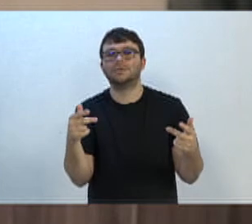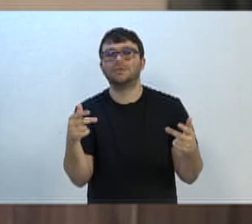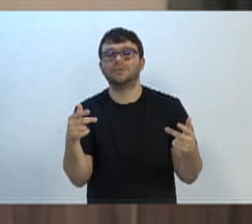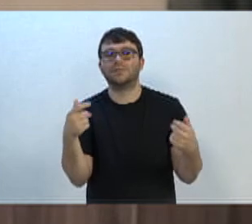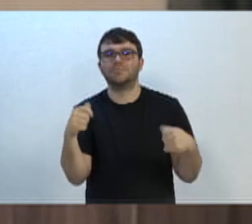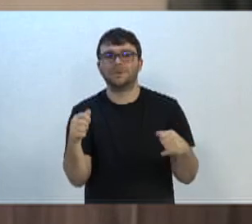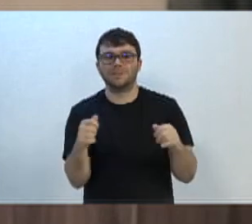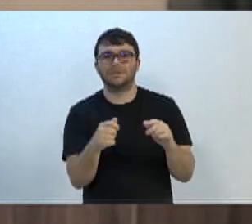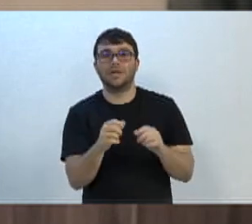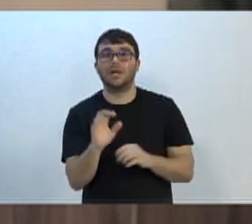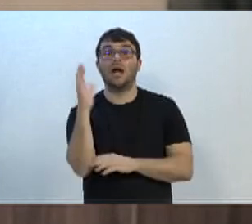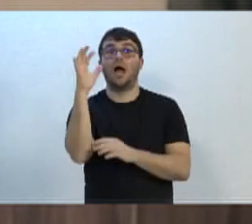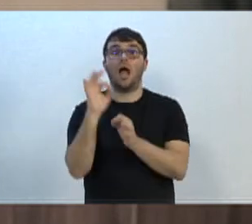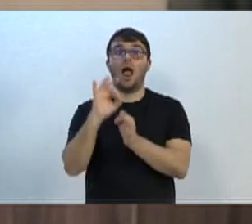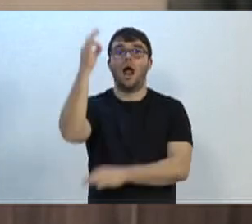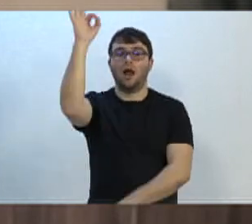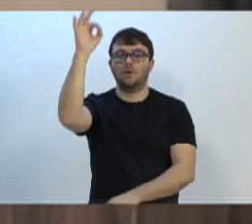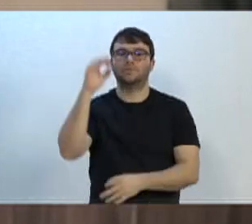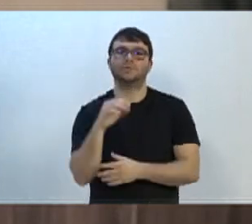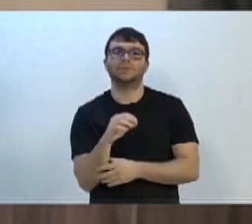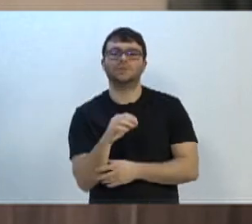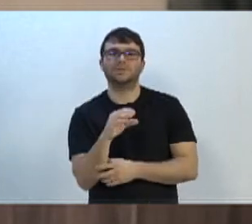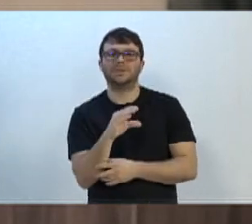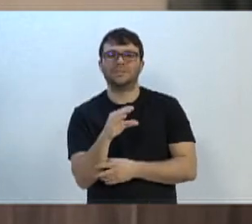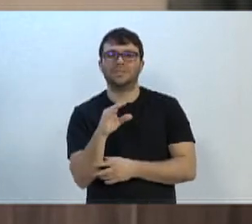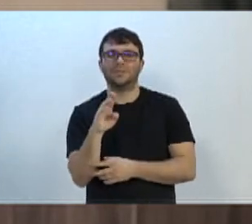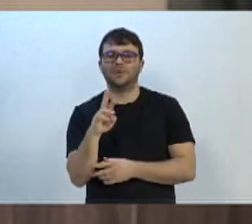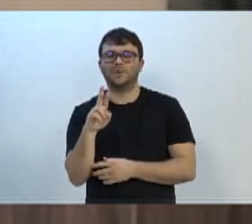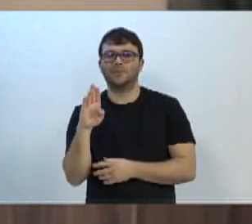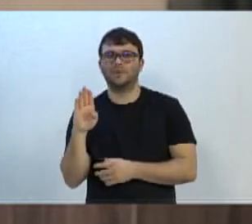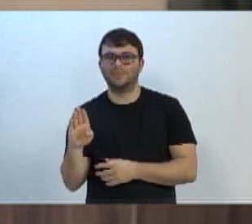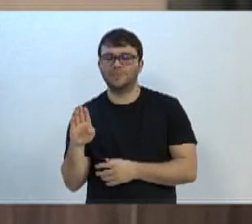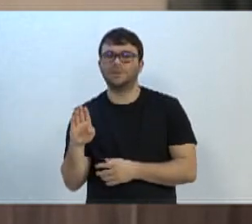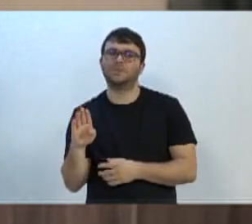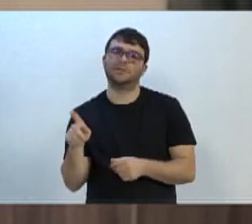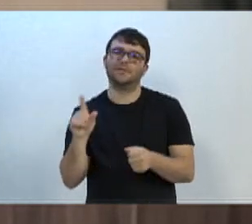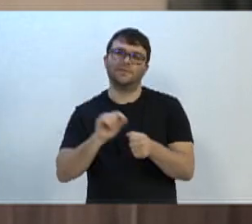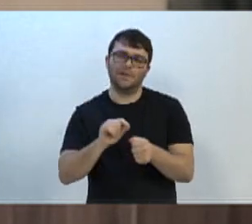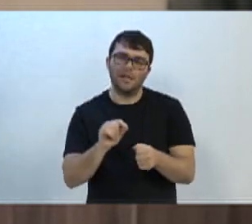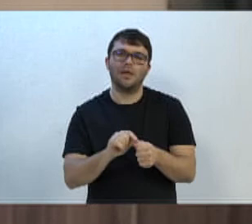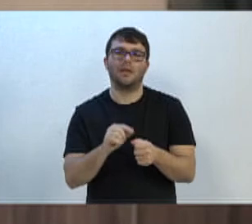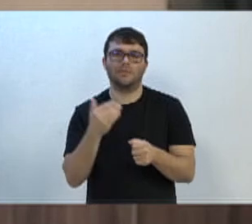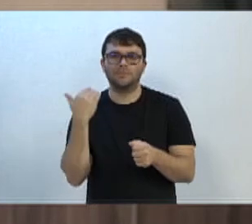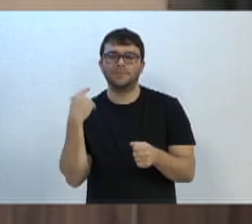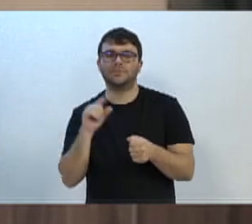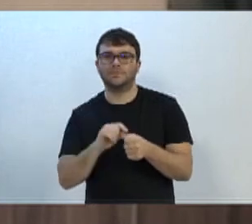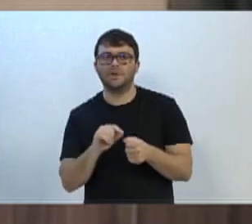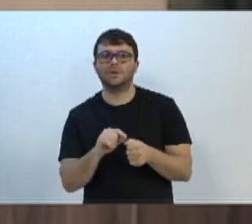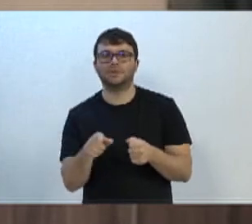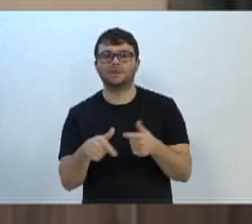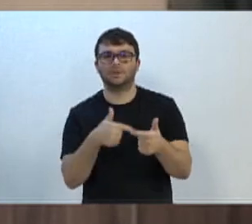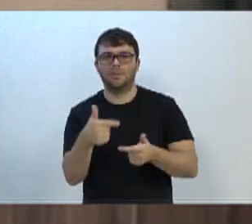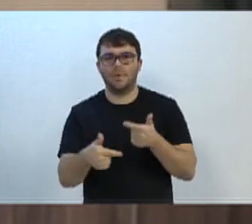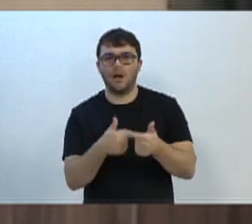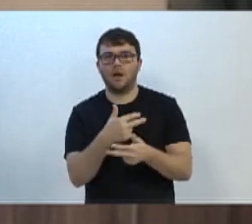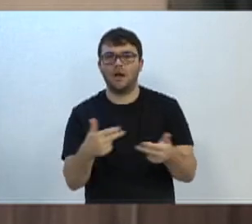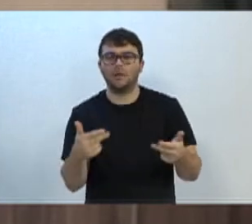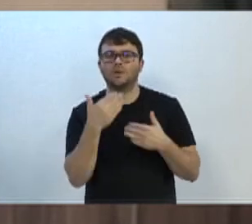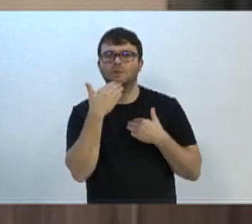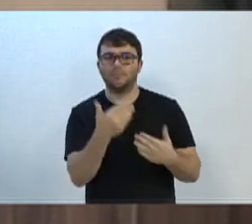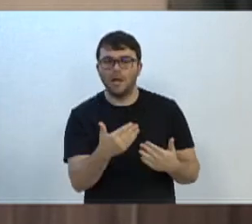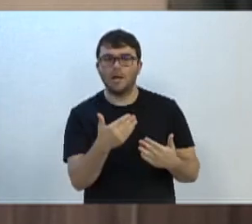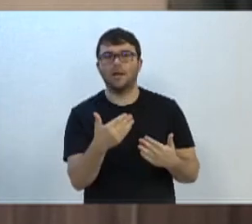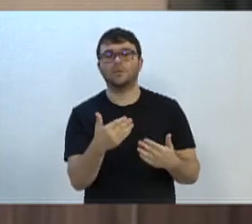reter que tem a grande porta a seu Urbe já fez e faz eventualmente serviços quando a gente tem